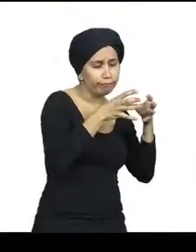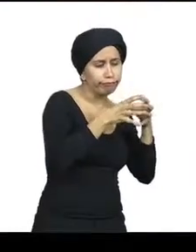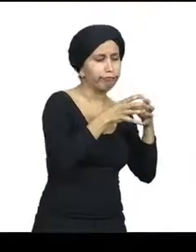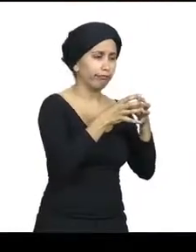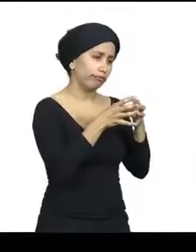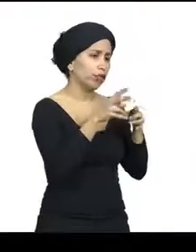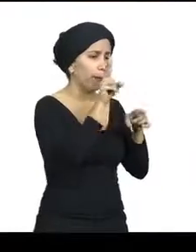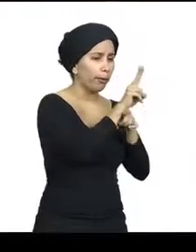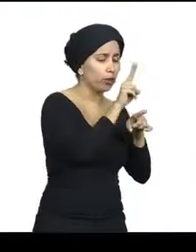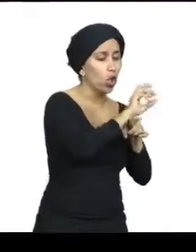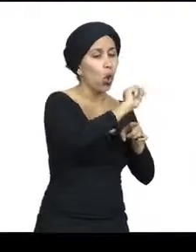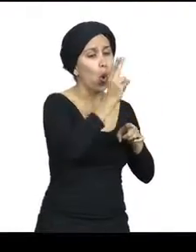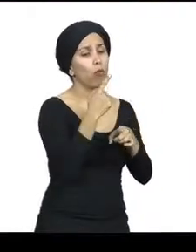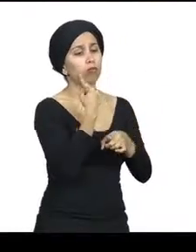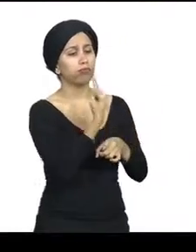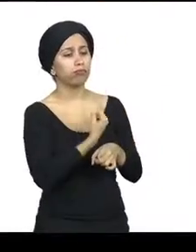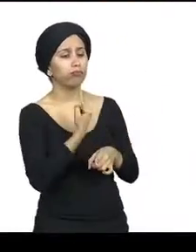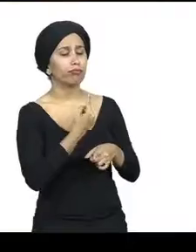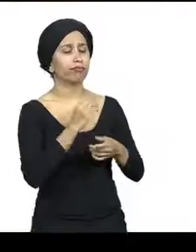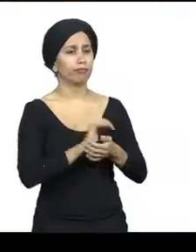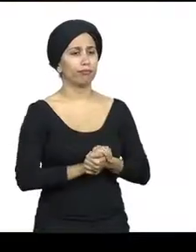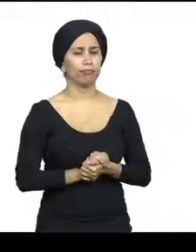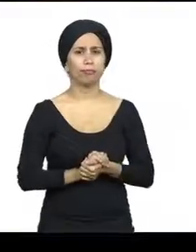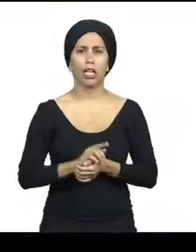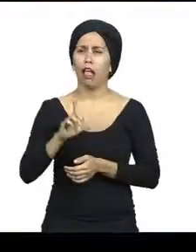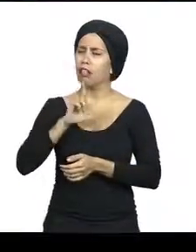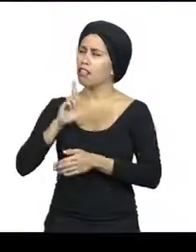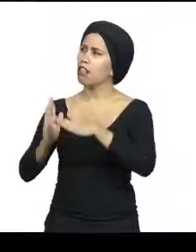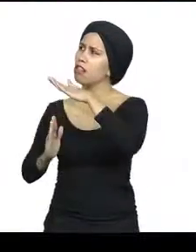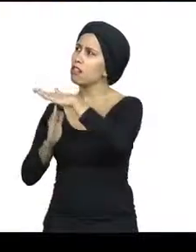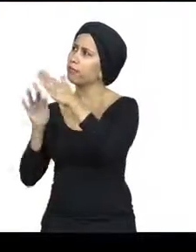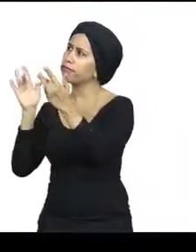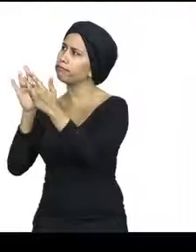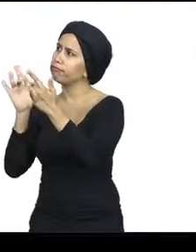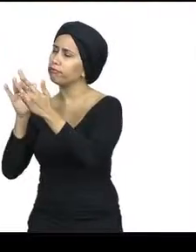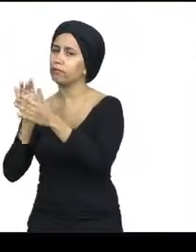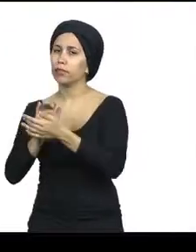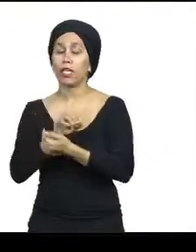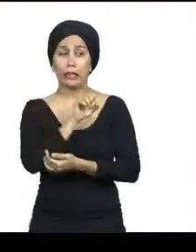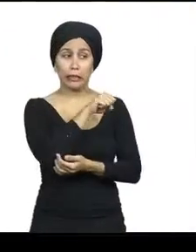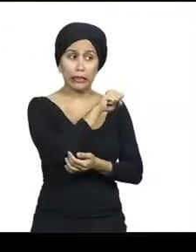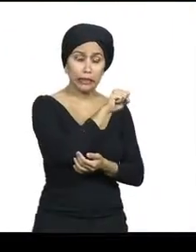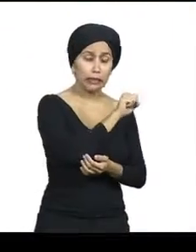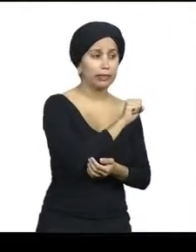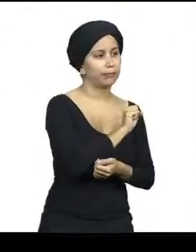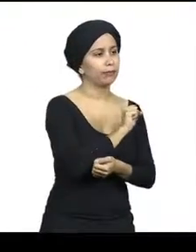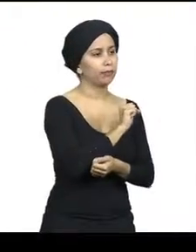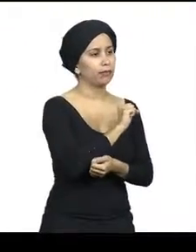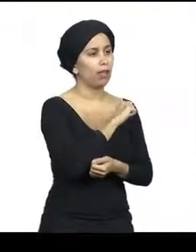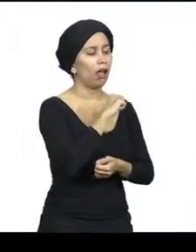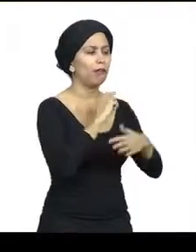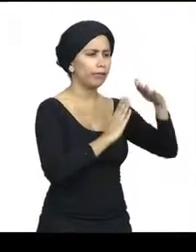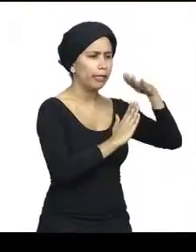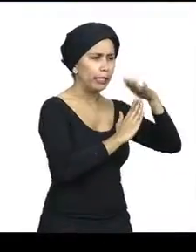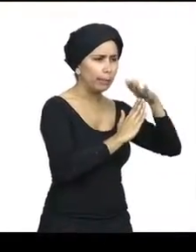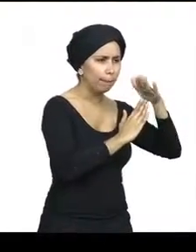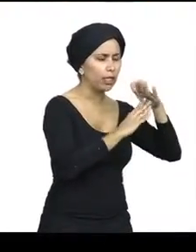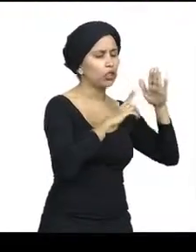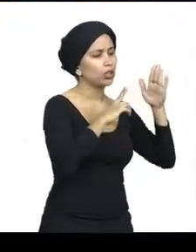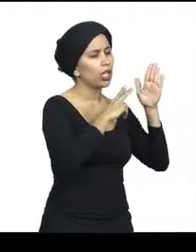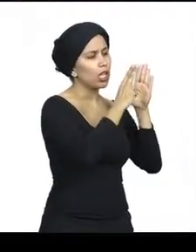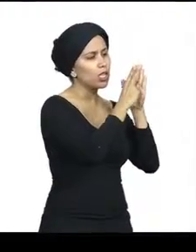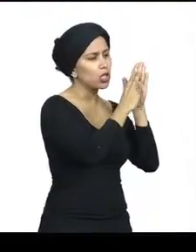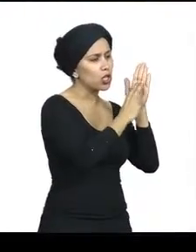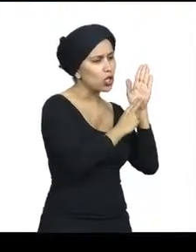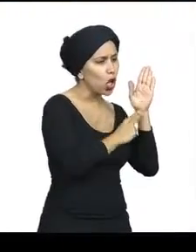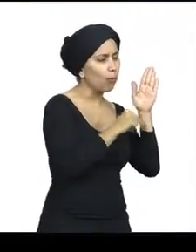de proteção individual. E há um limite de exposição? Sim, os limites estão estabelecidos em normas nacionais